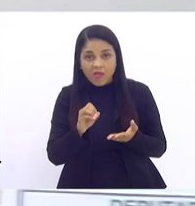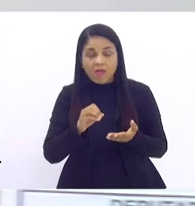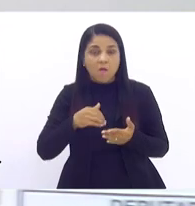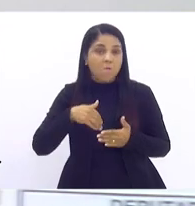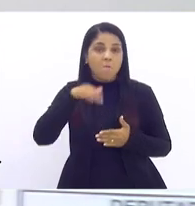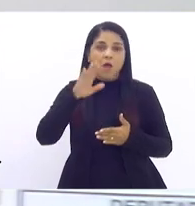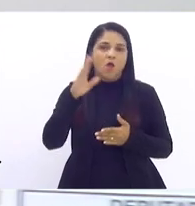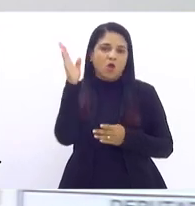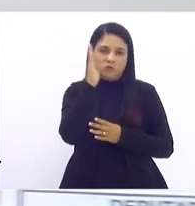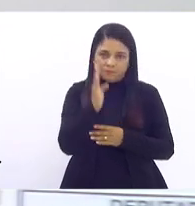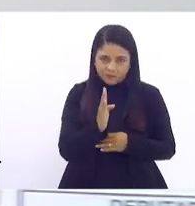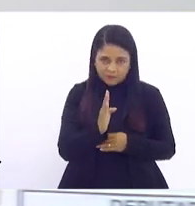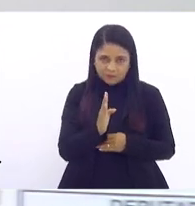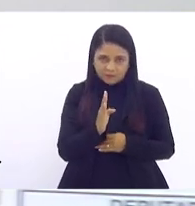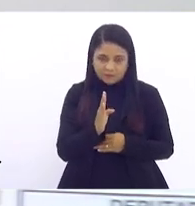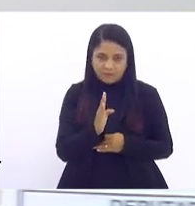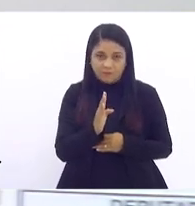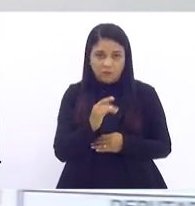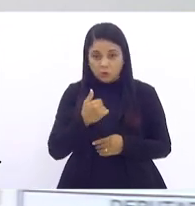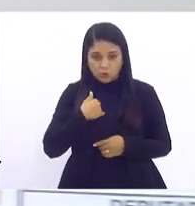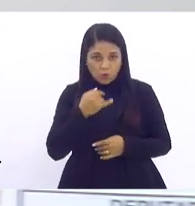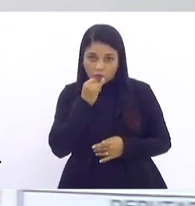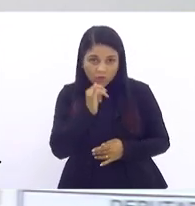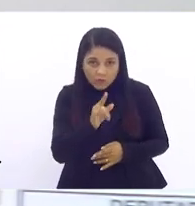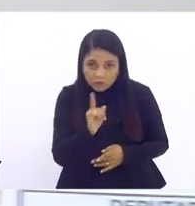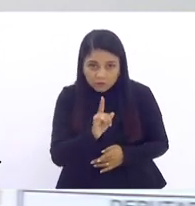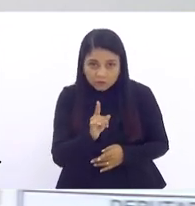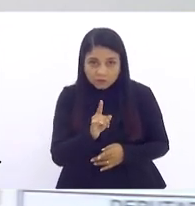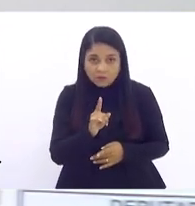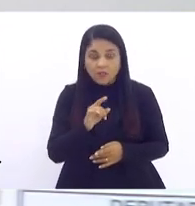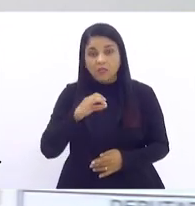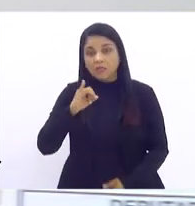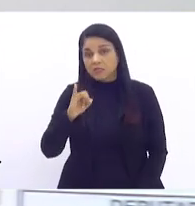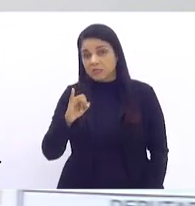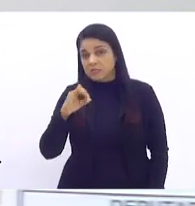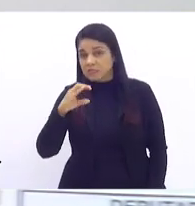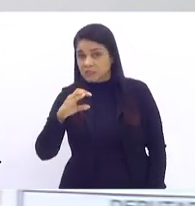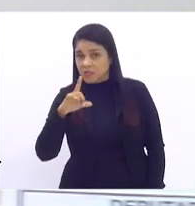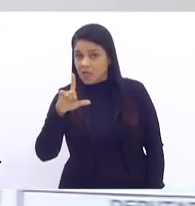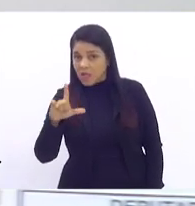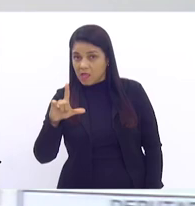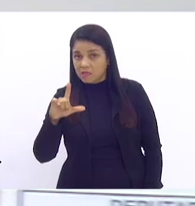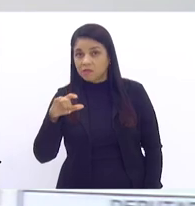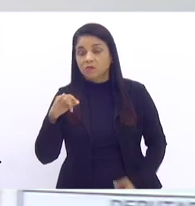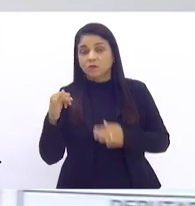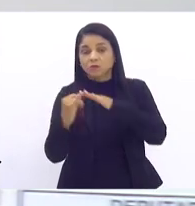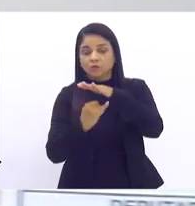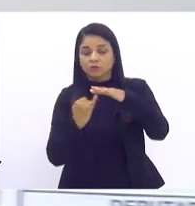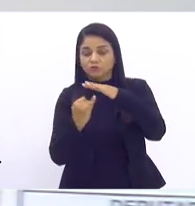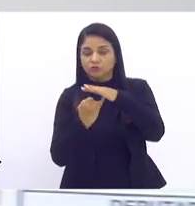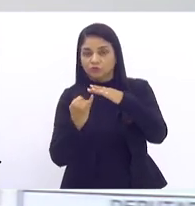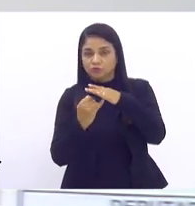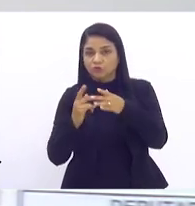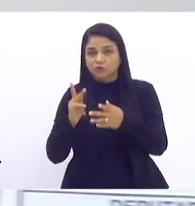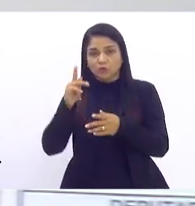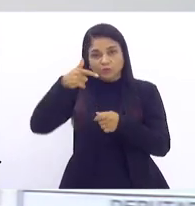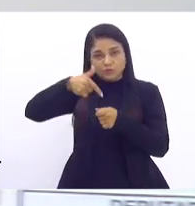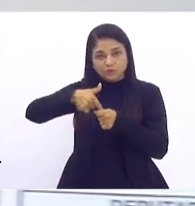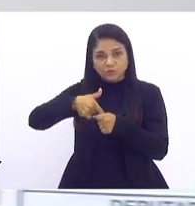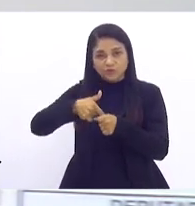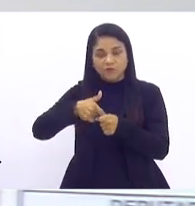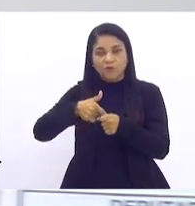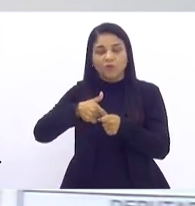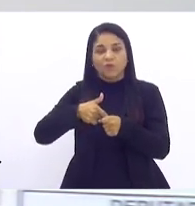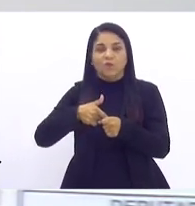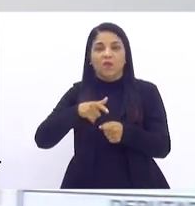Brasil esse quem tá dizendo isso não sou eu quem tá dizendo o Instituto combustível legal o Brasil só